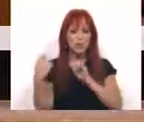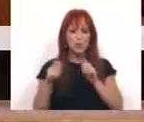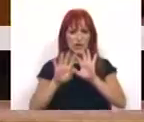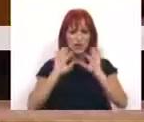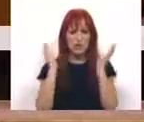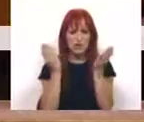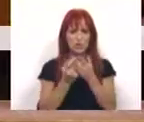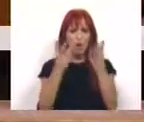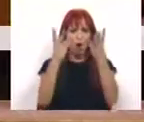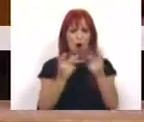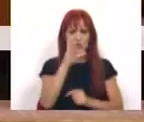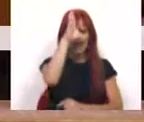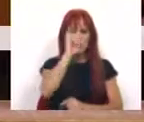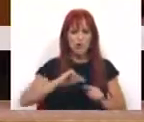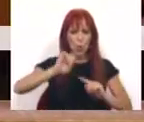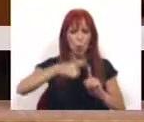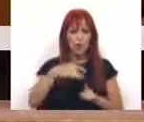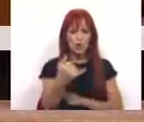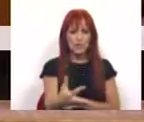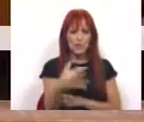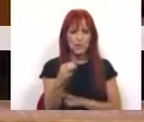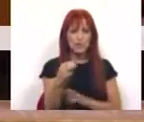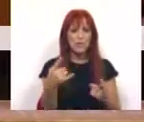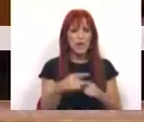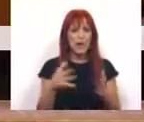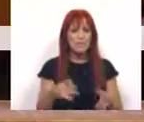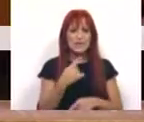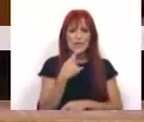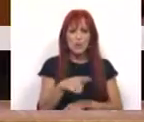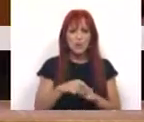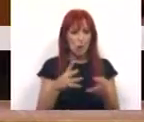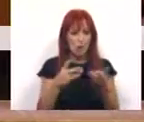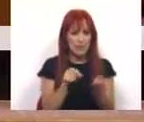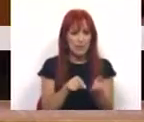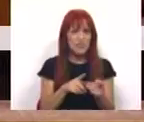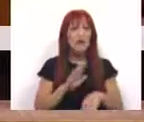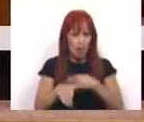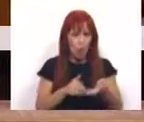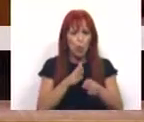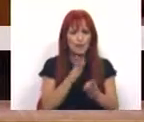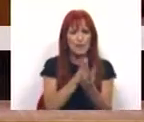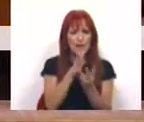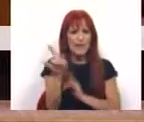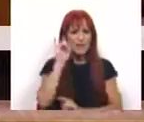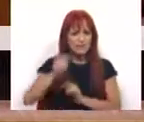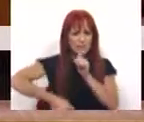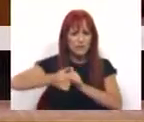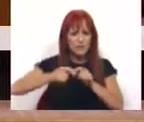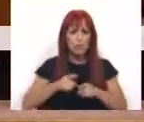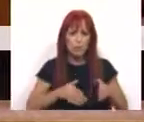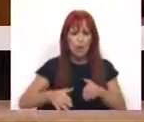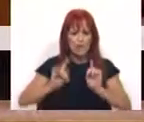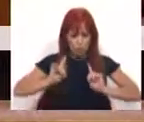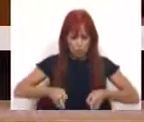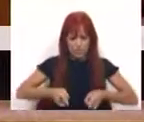na generalidade do Orçamento de Estado para 2018, importa dizer que este orçamento prossegue as linhas essenciais do